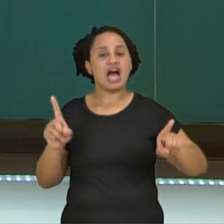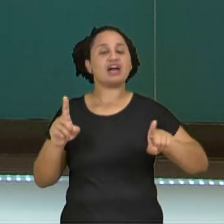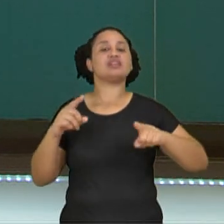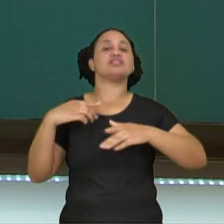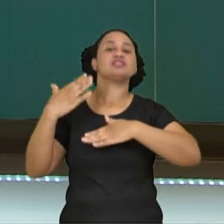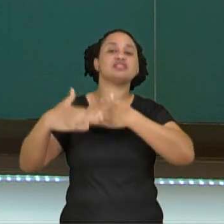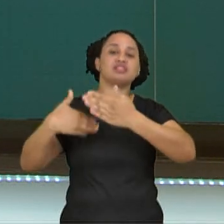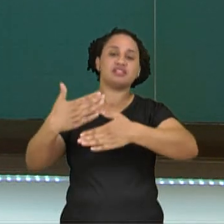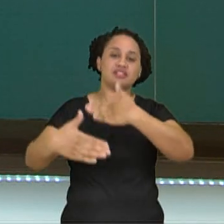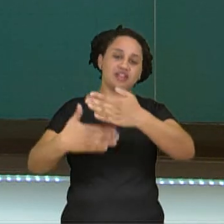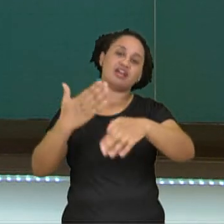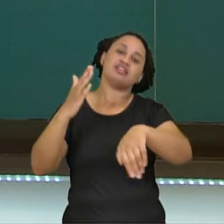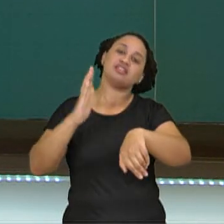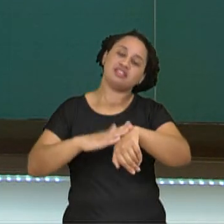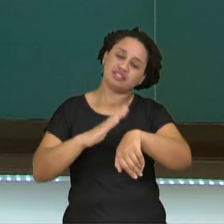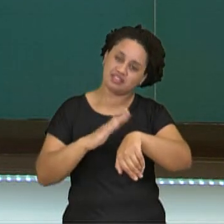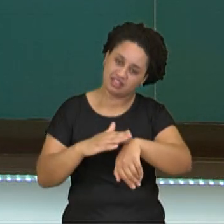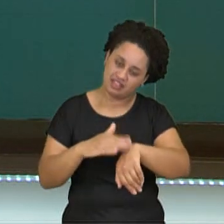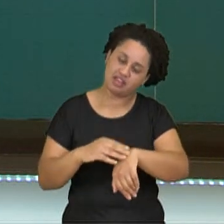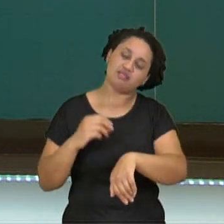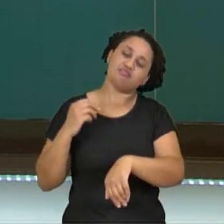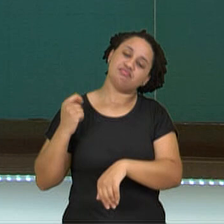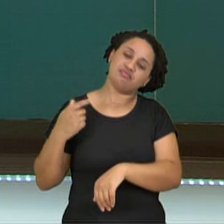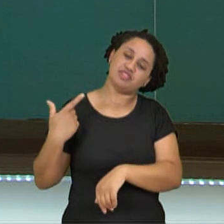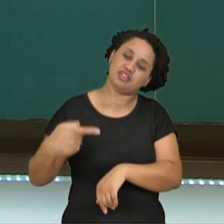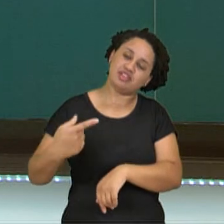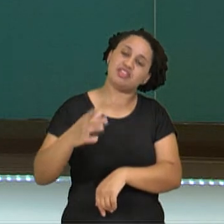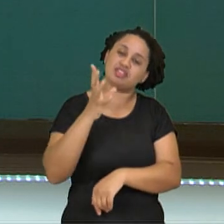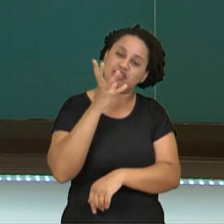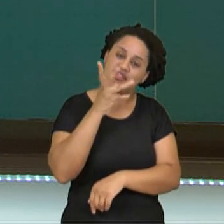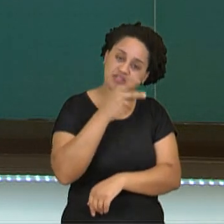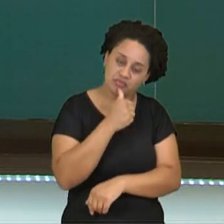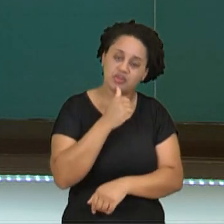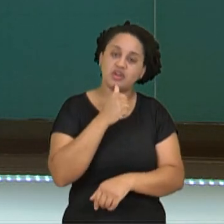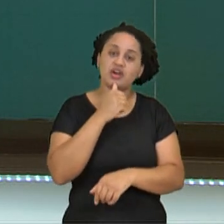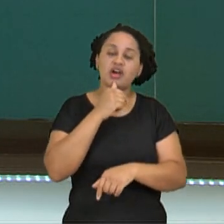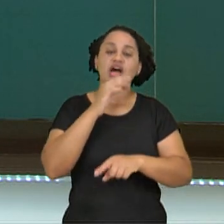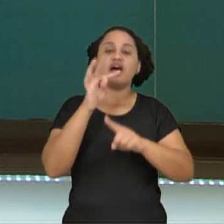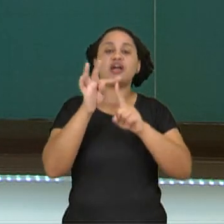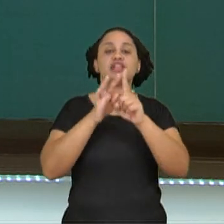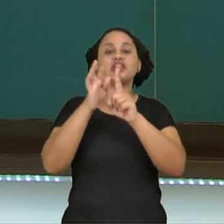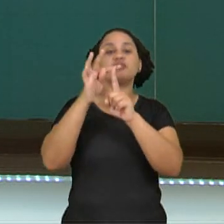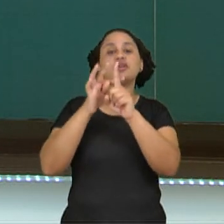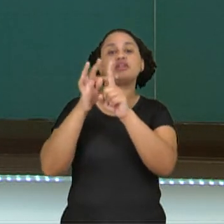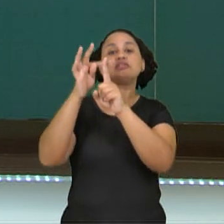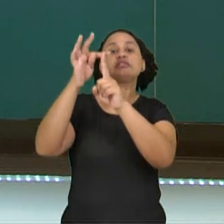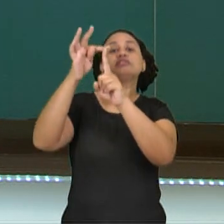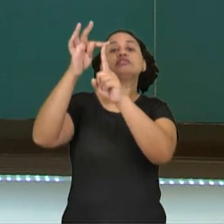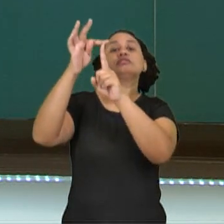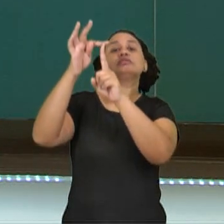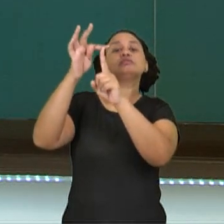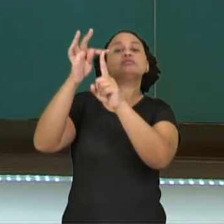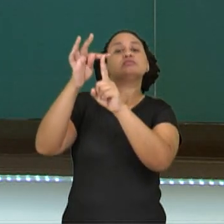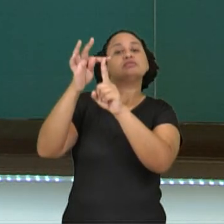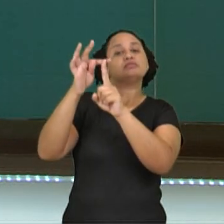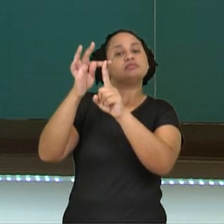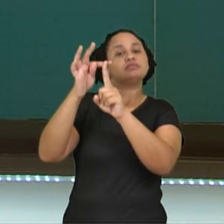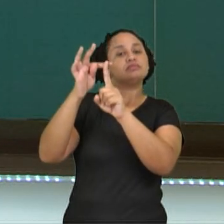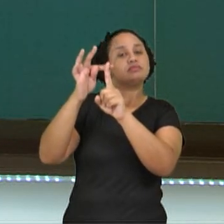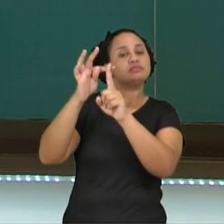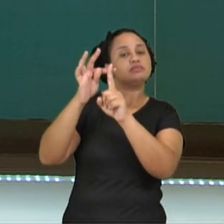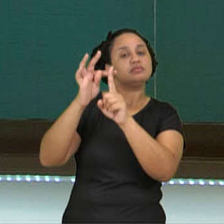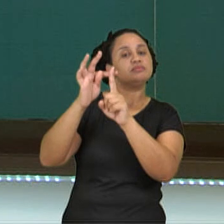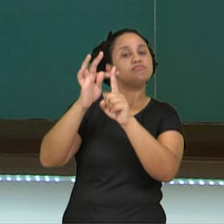do tempo, muito tempo foi passando, a temperatura do nosso planeta foi diminuindo. Se